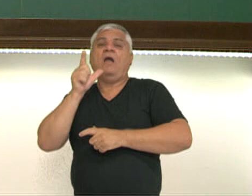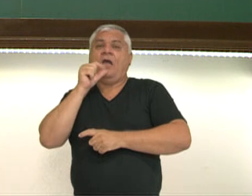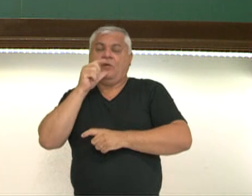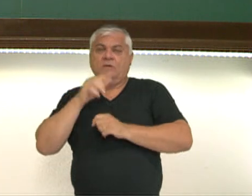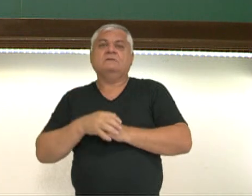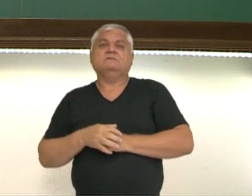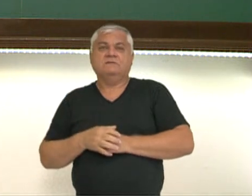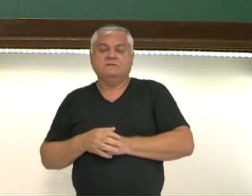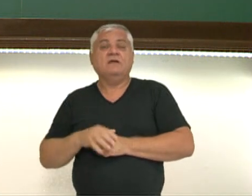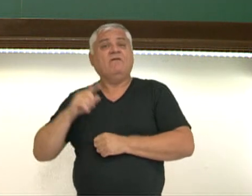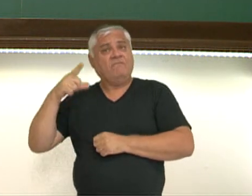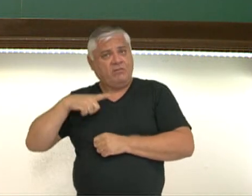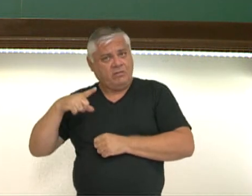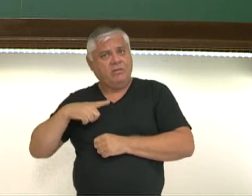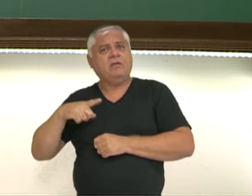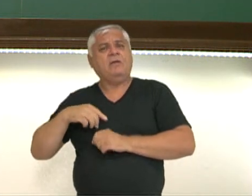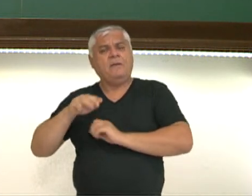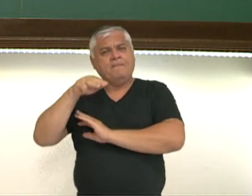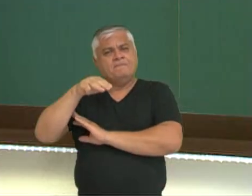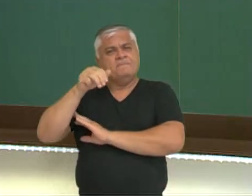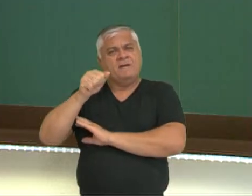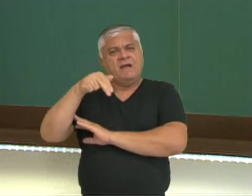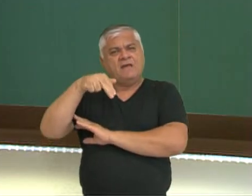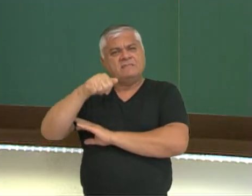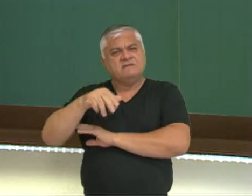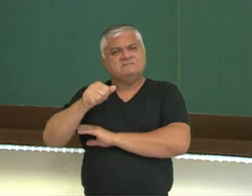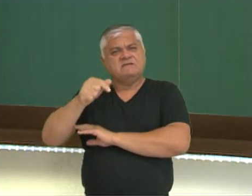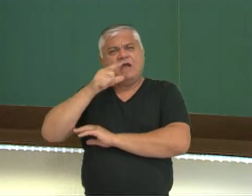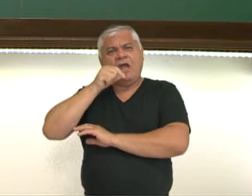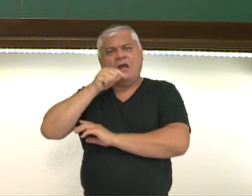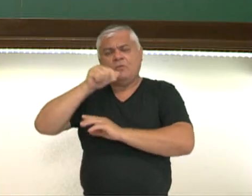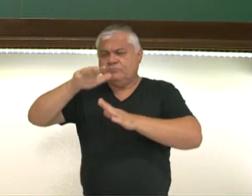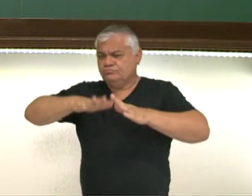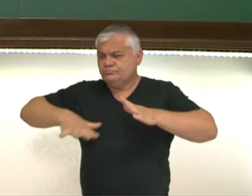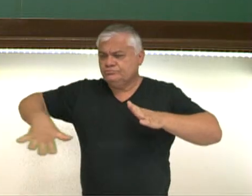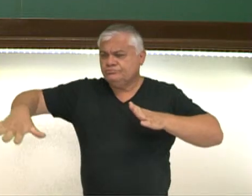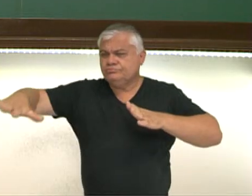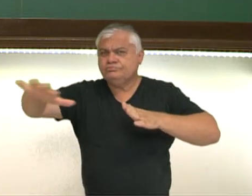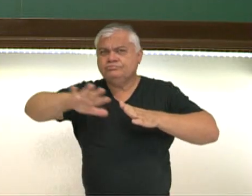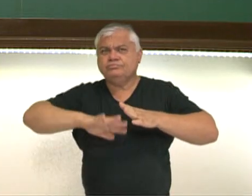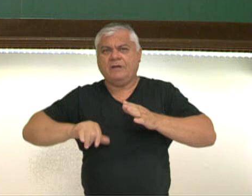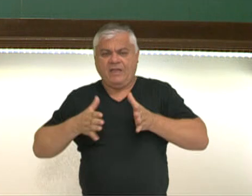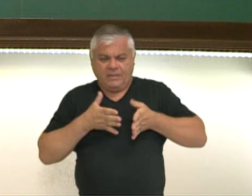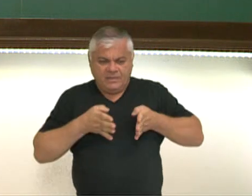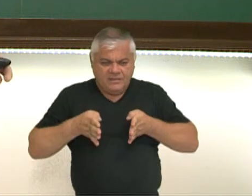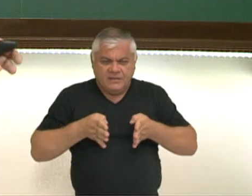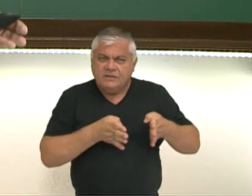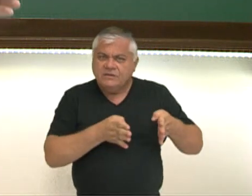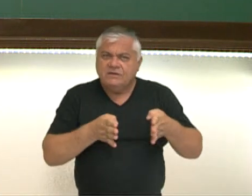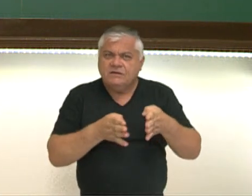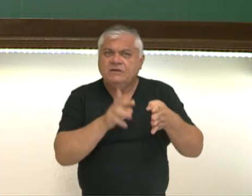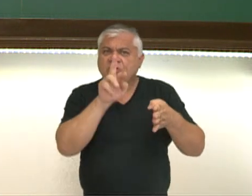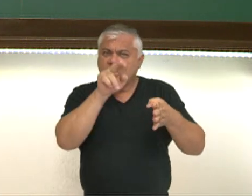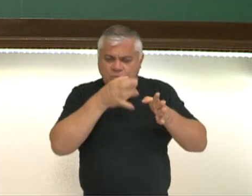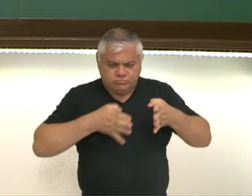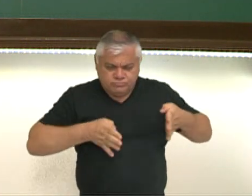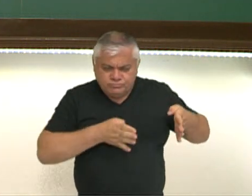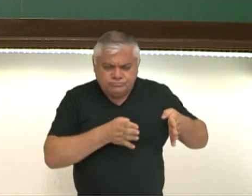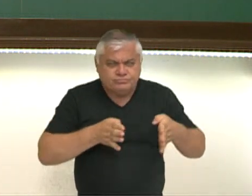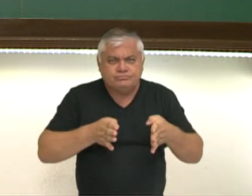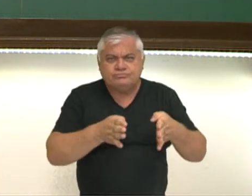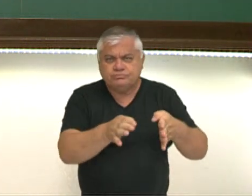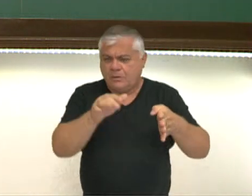ela vem de mananciais, ela vem de lagos, ela vem de rios, tá certo? Os rios